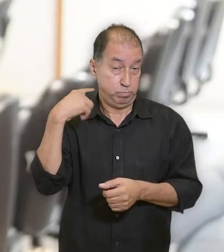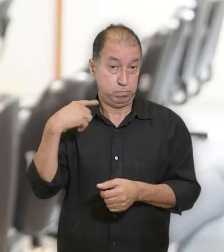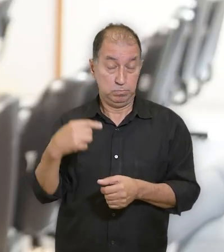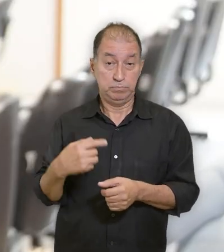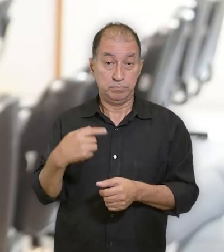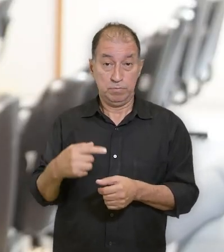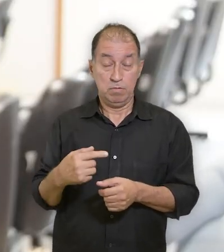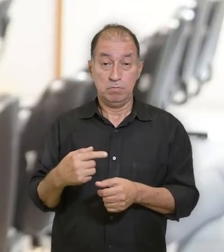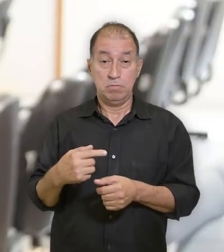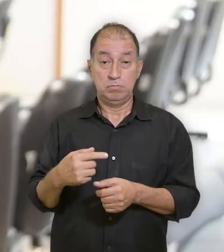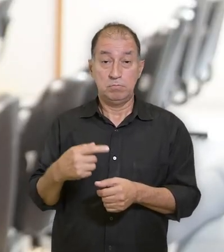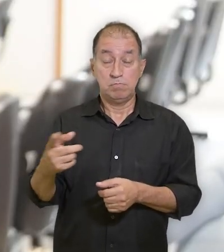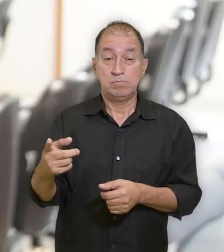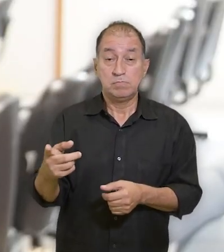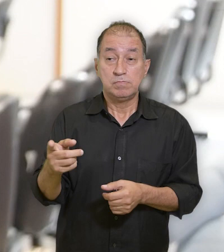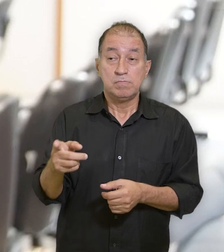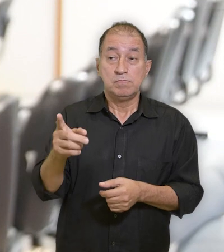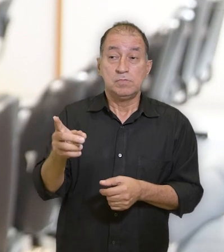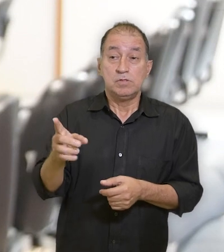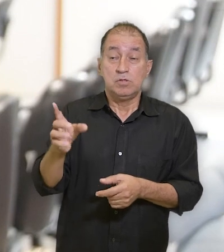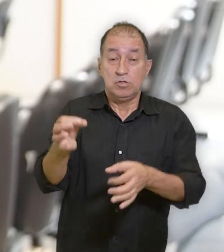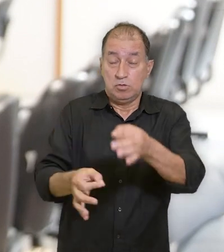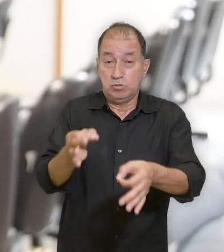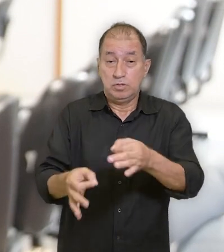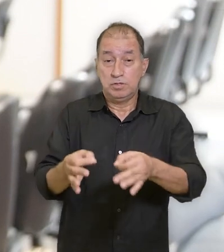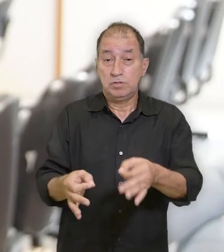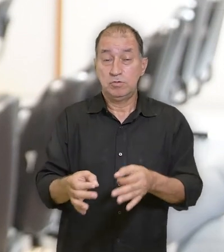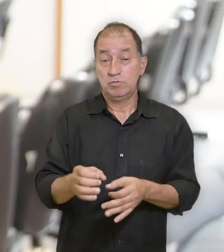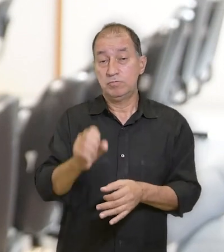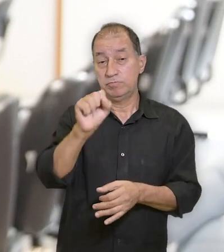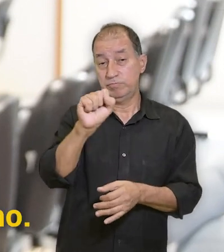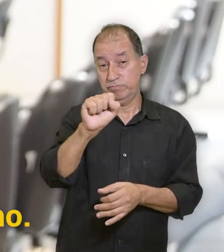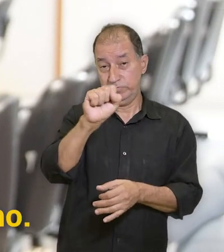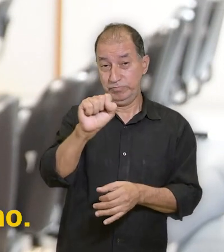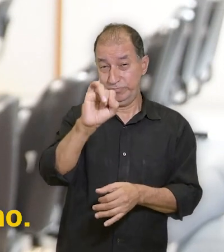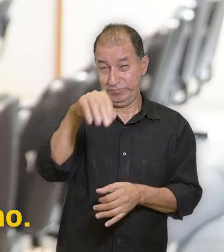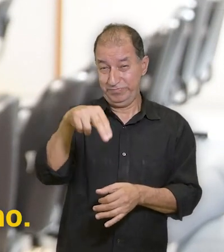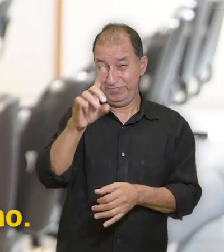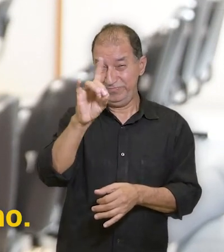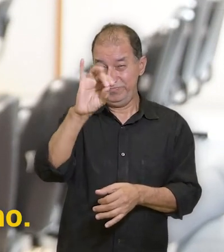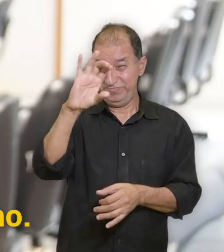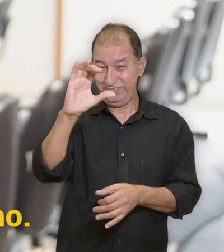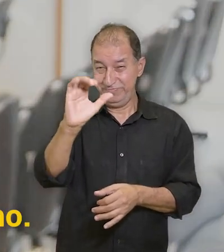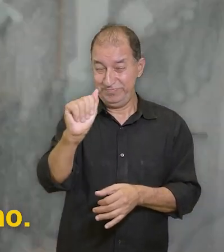advogados da época, Dr. Moacir Scan, Dr. Félix Baraniuk e os